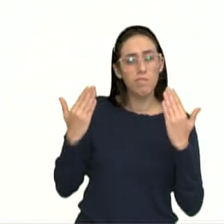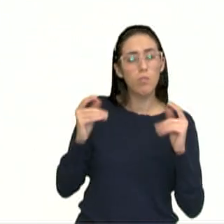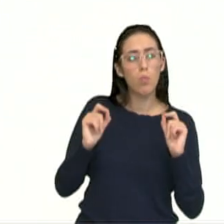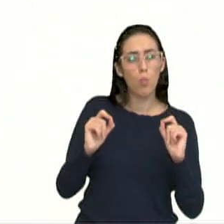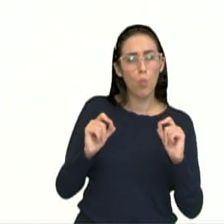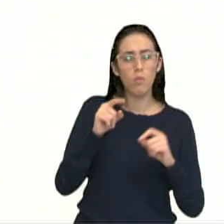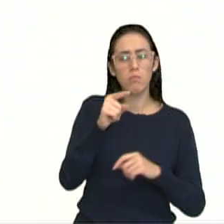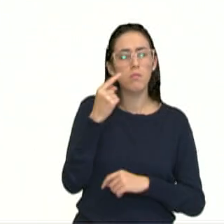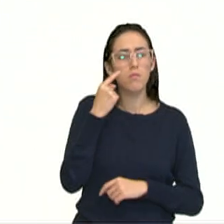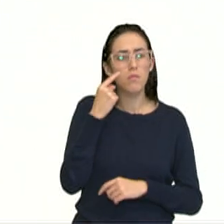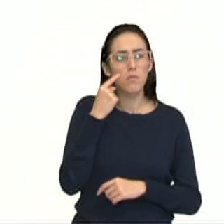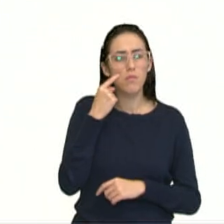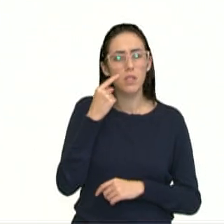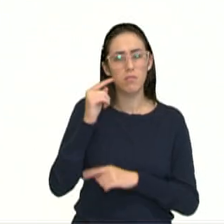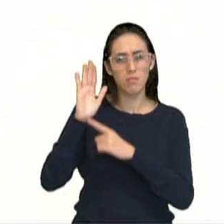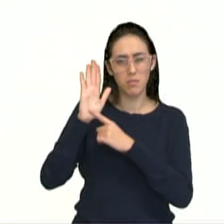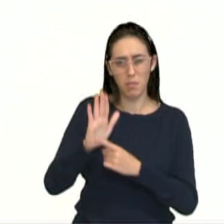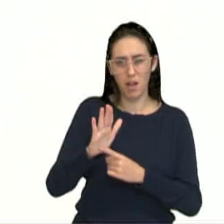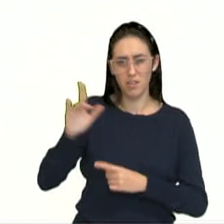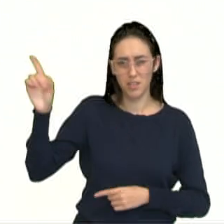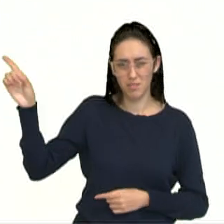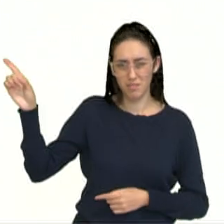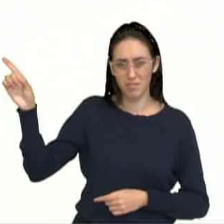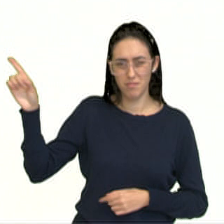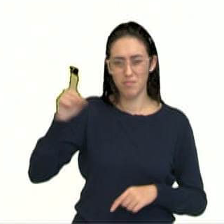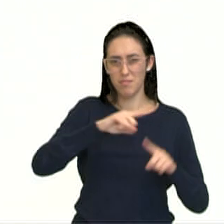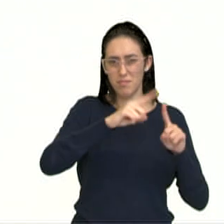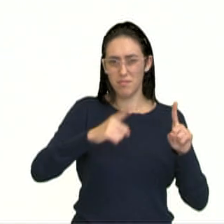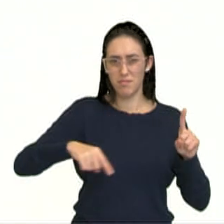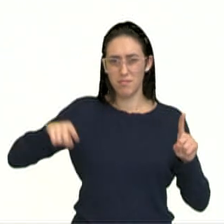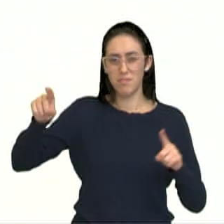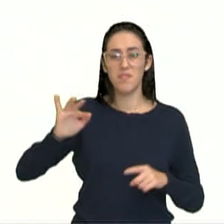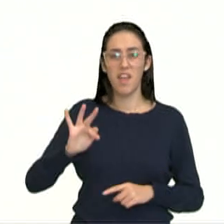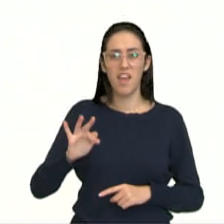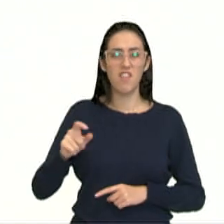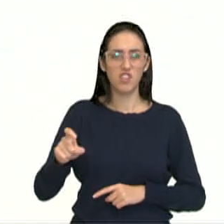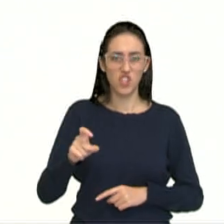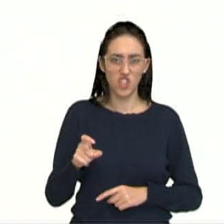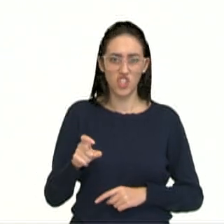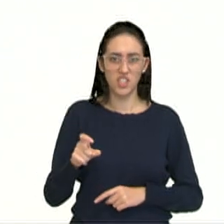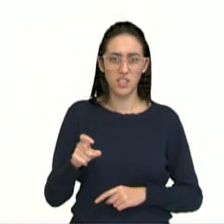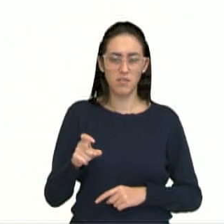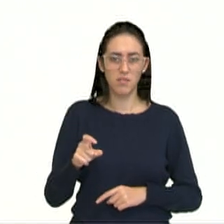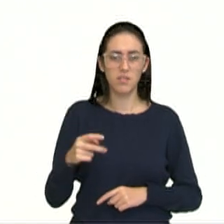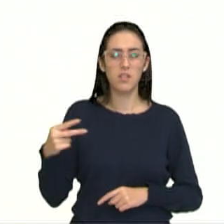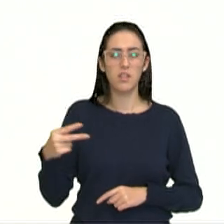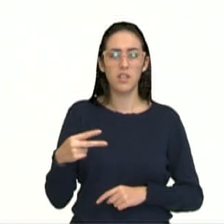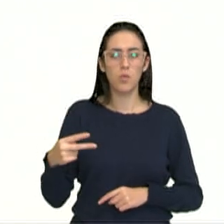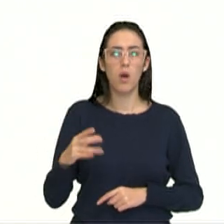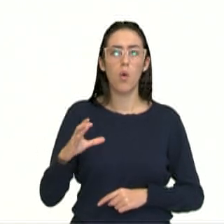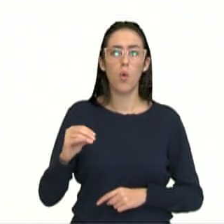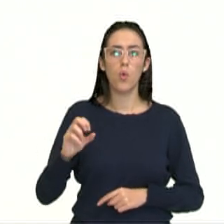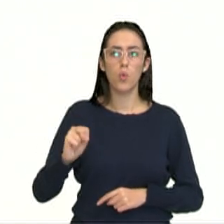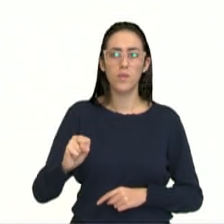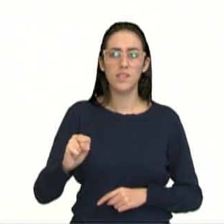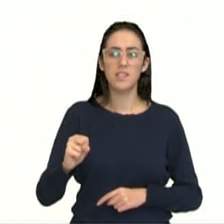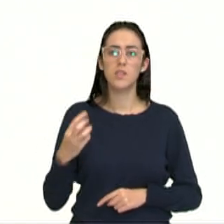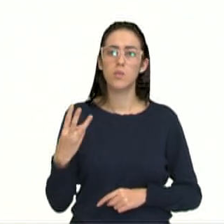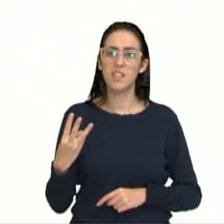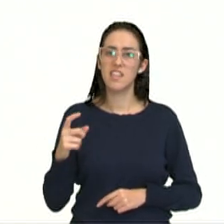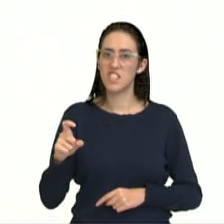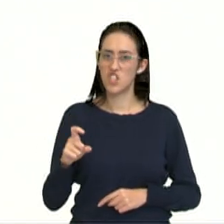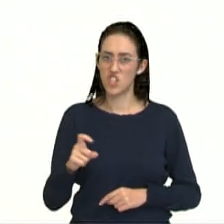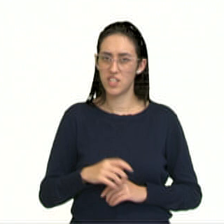Então, observe a representação gráfica da função f de x igual a cosseno de